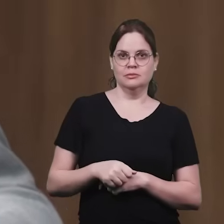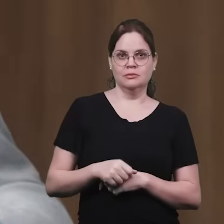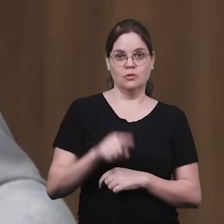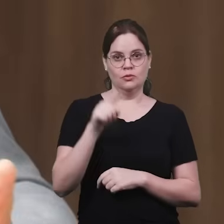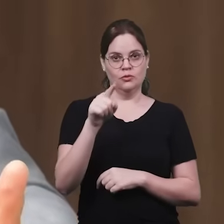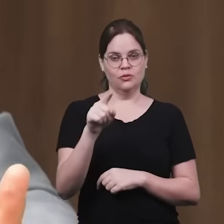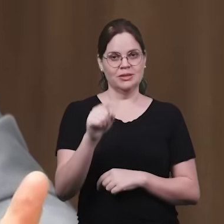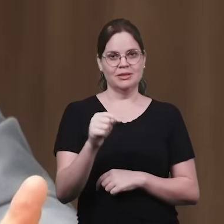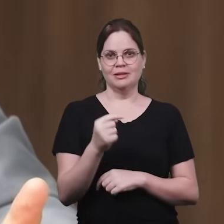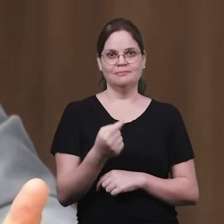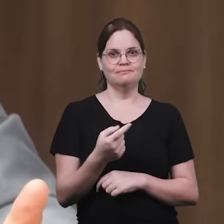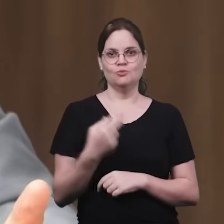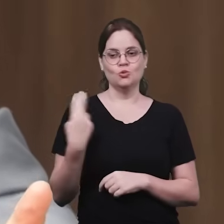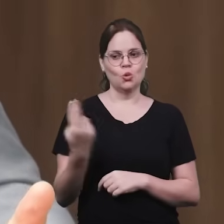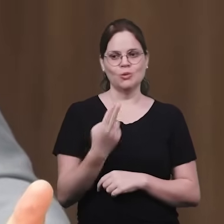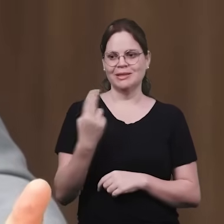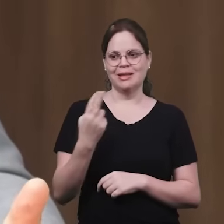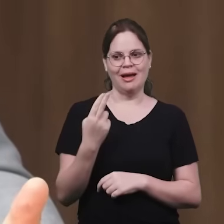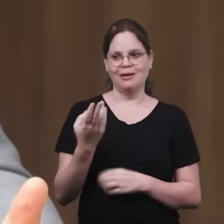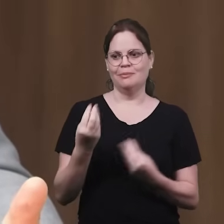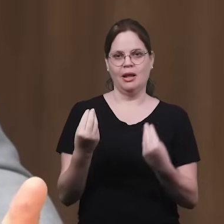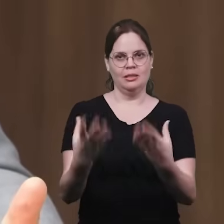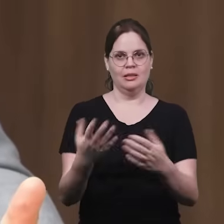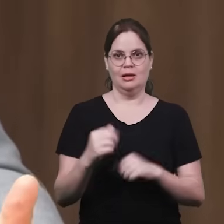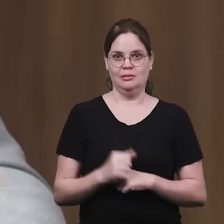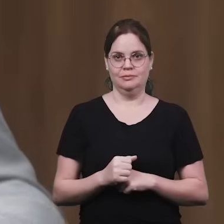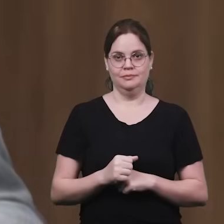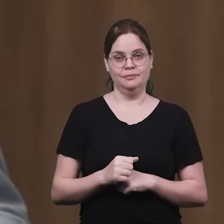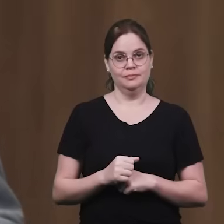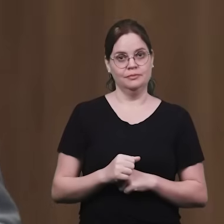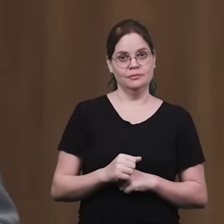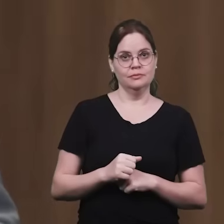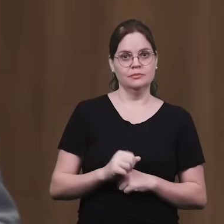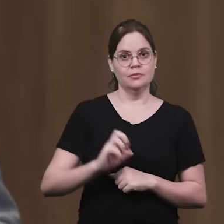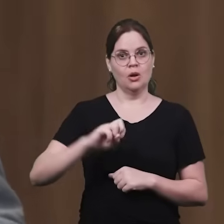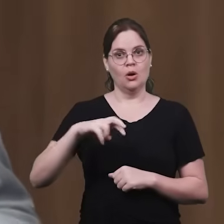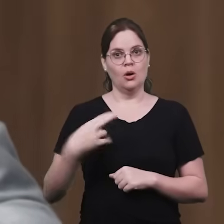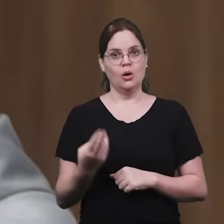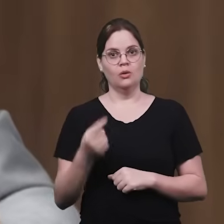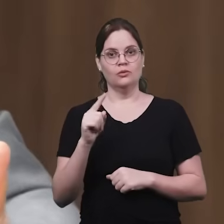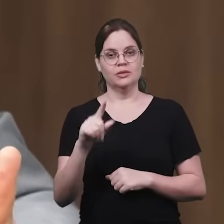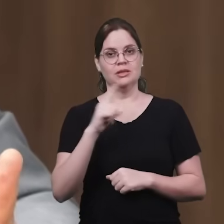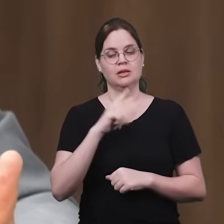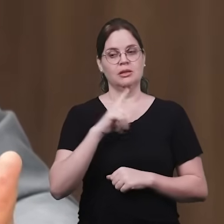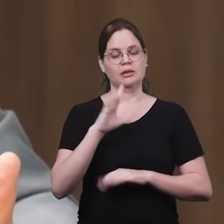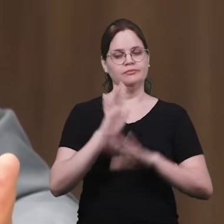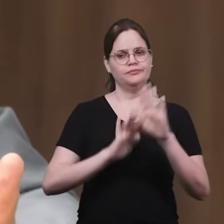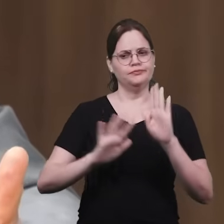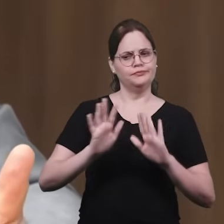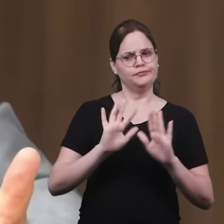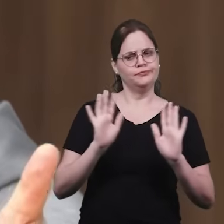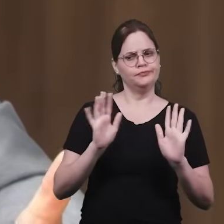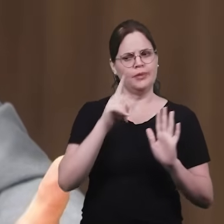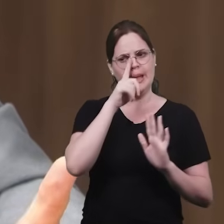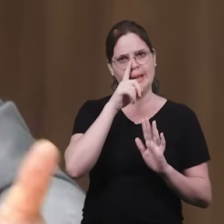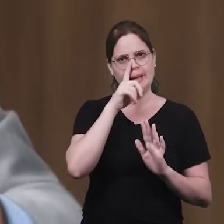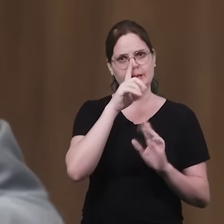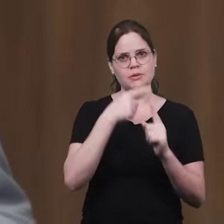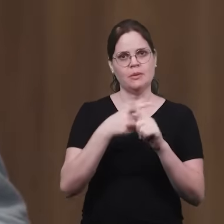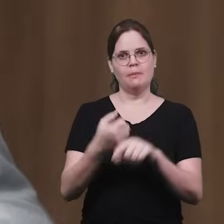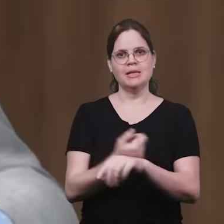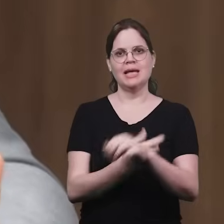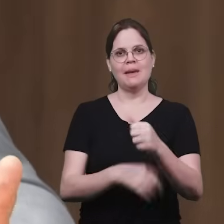racionalmente, ou você não tem condições de atender, ou você tem reservas quanto a atender e tem algum risco.